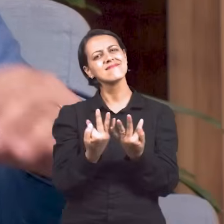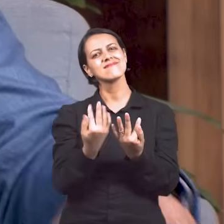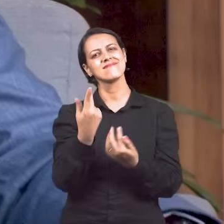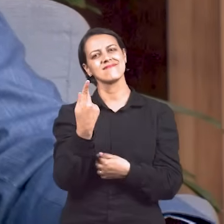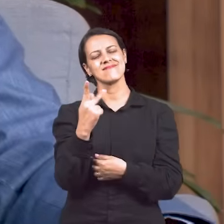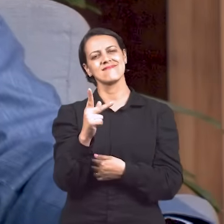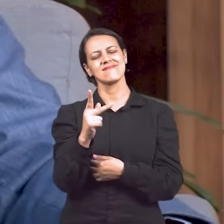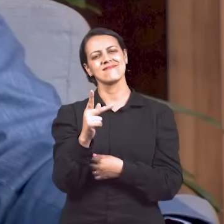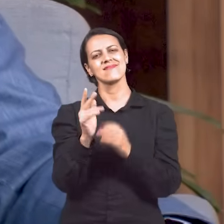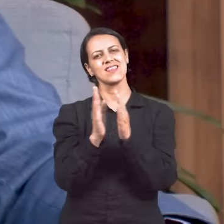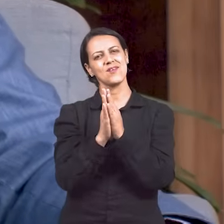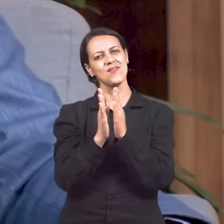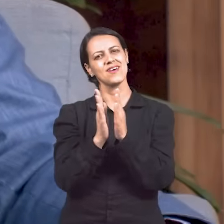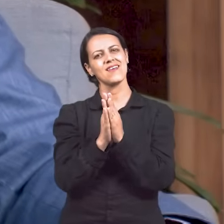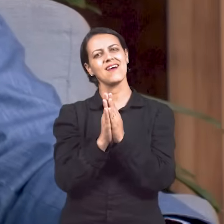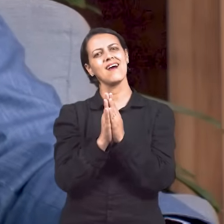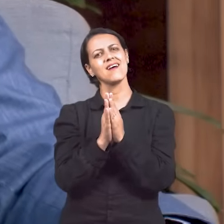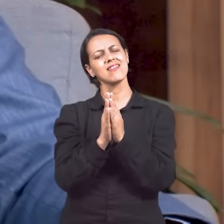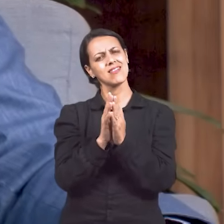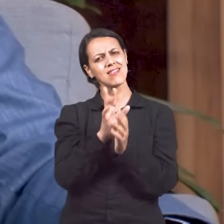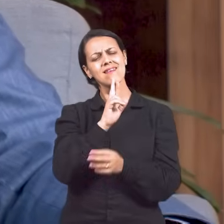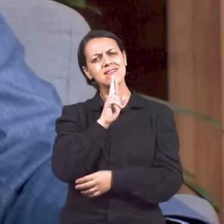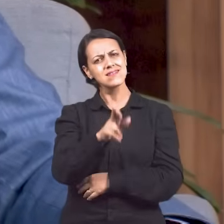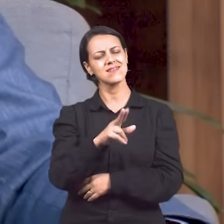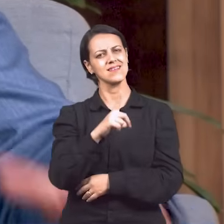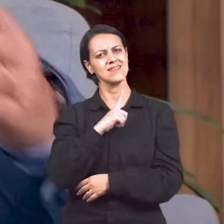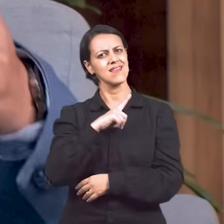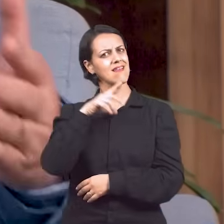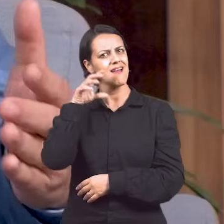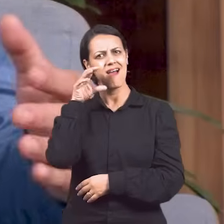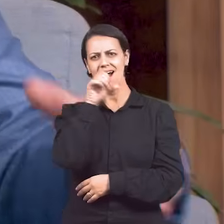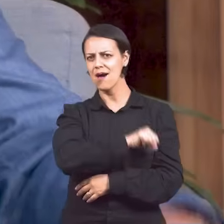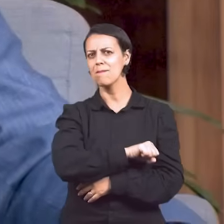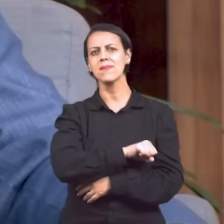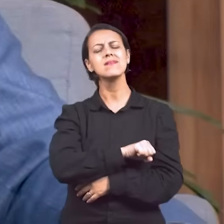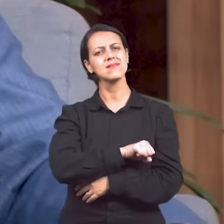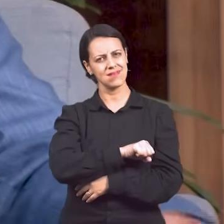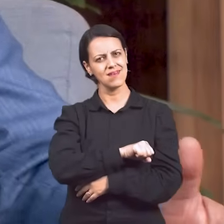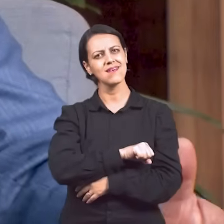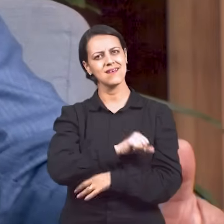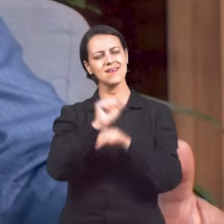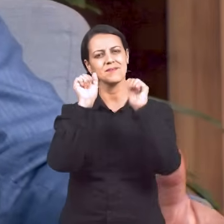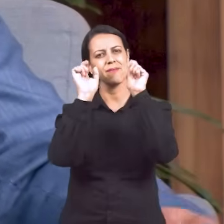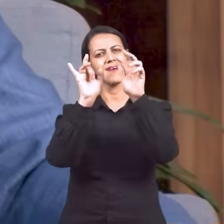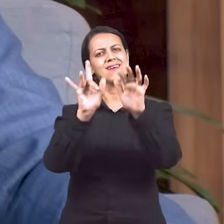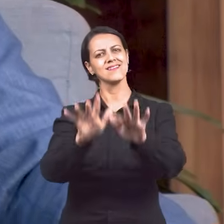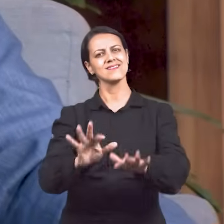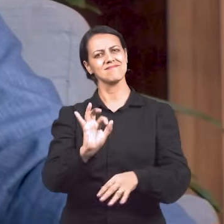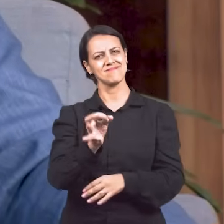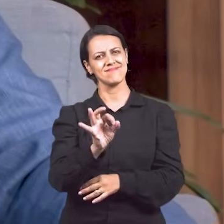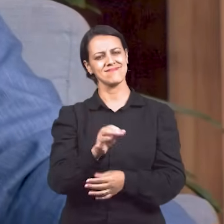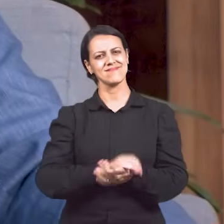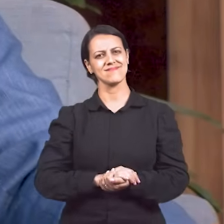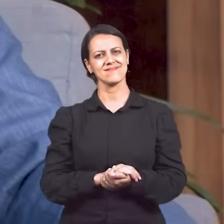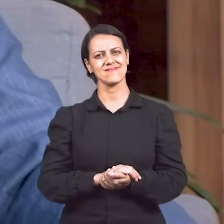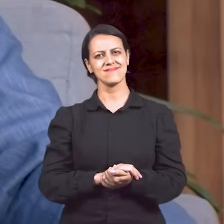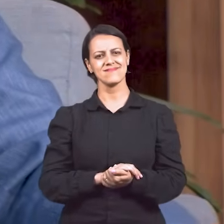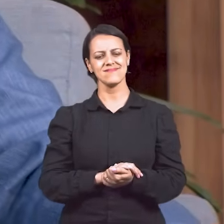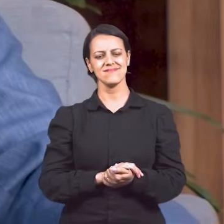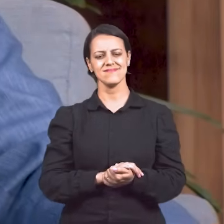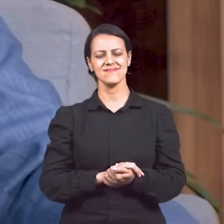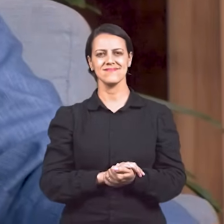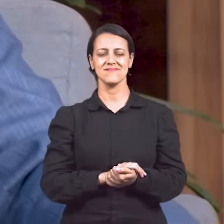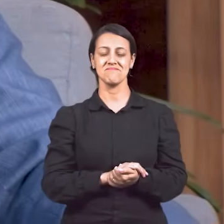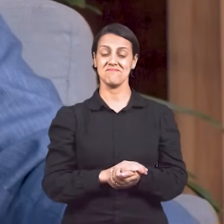obrigado por enviar o seu vídeo, a sua experiência com a sua neta, né? Experiência no meio da família, buscando ao Senhor pela